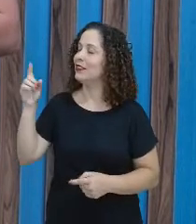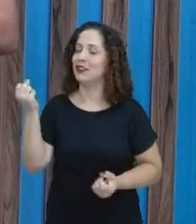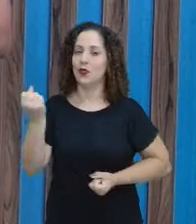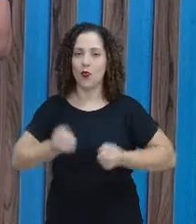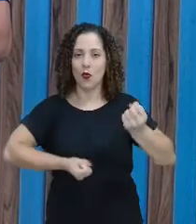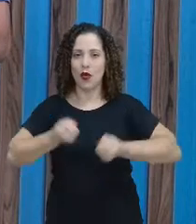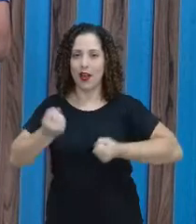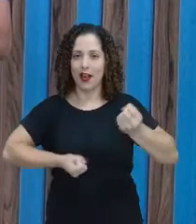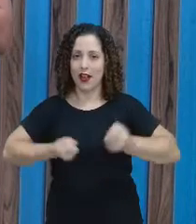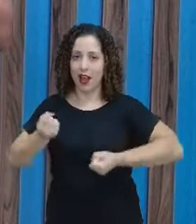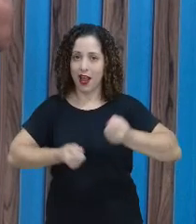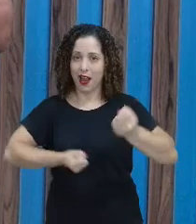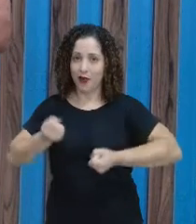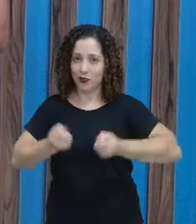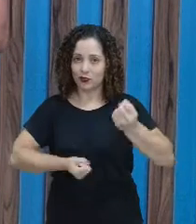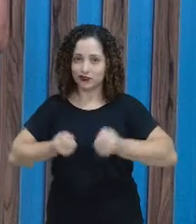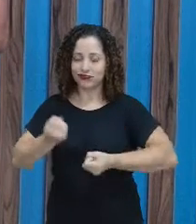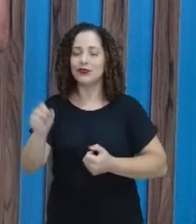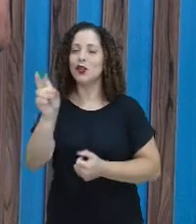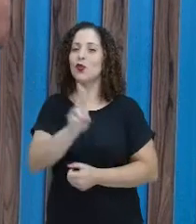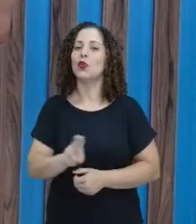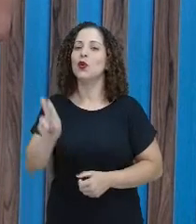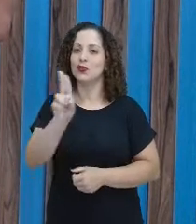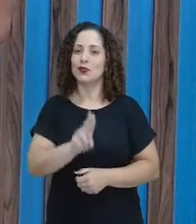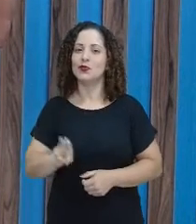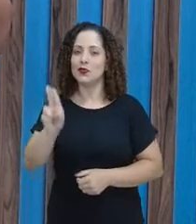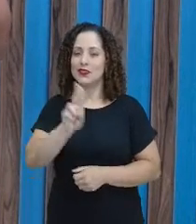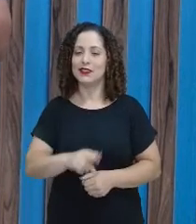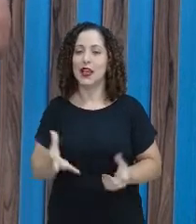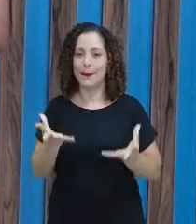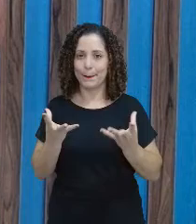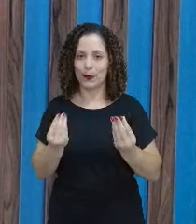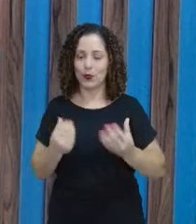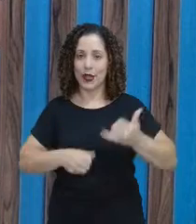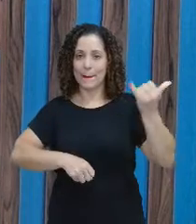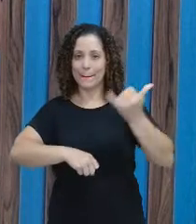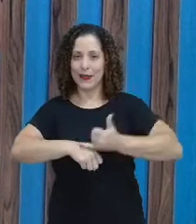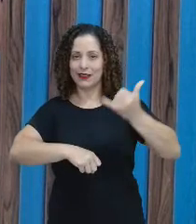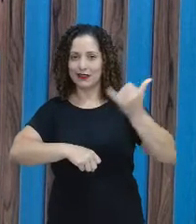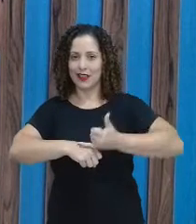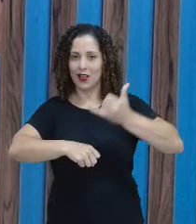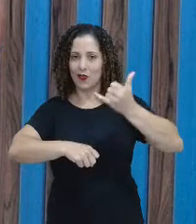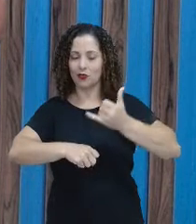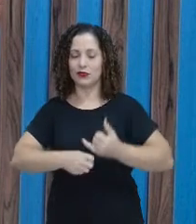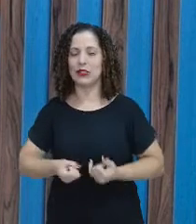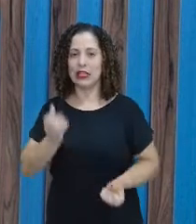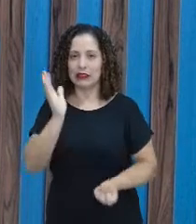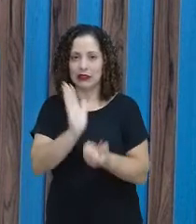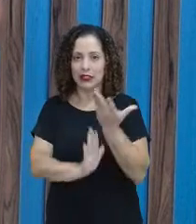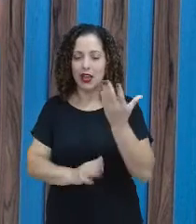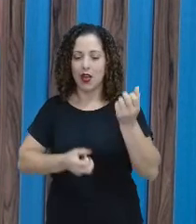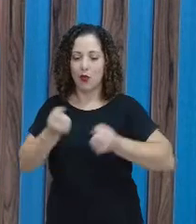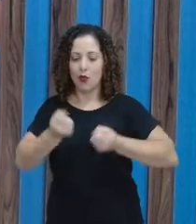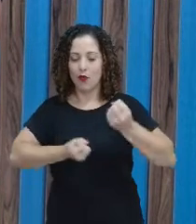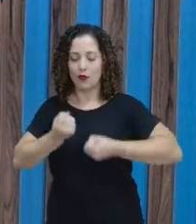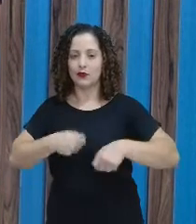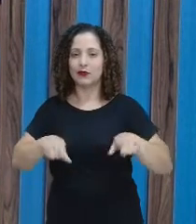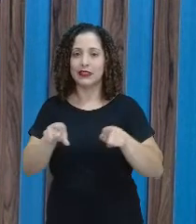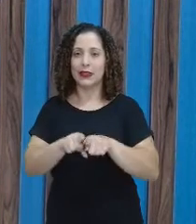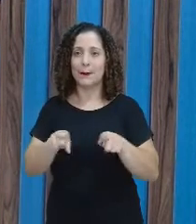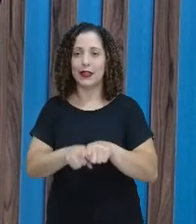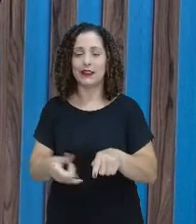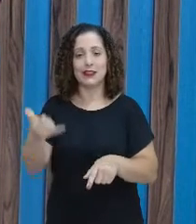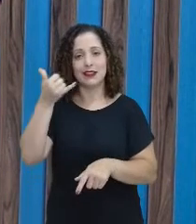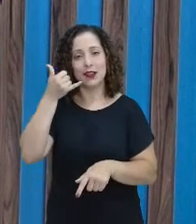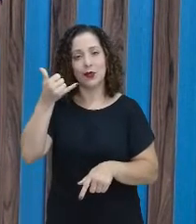um automóvel, a gente usa bastante, né, metal nesse automóvel. No celular, existem peças